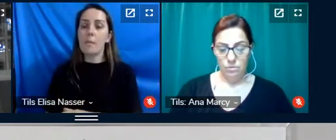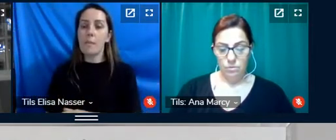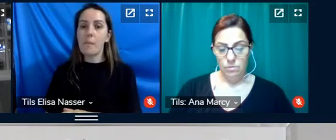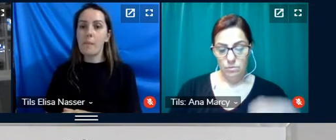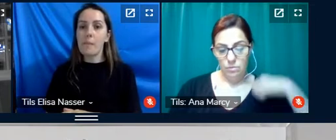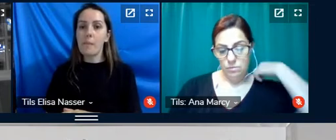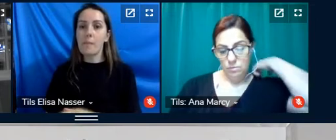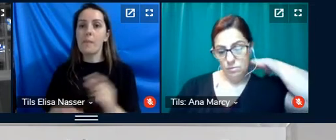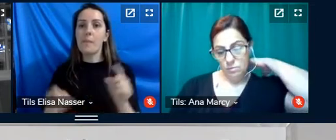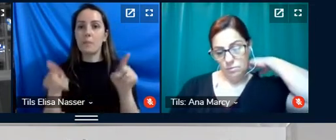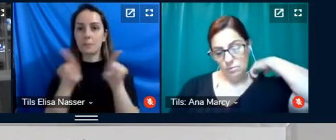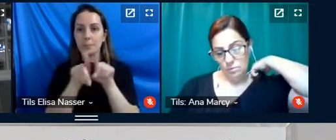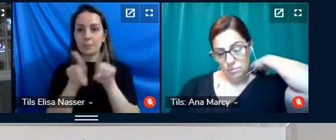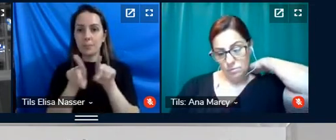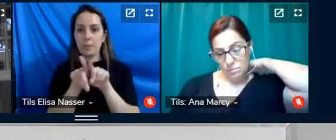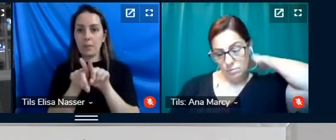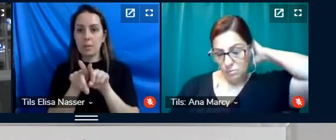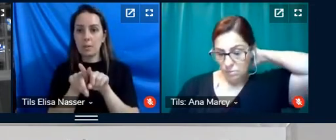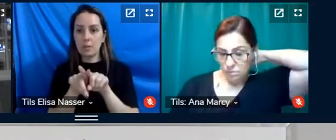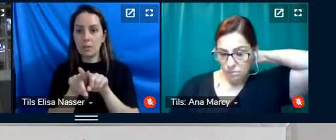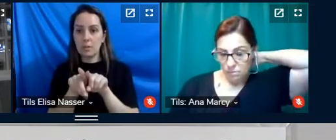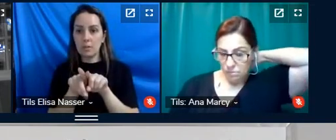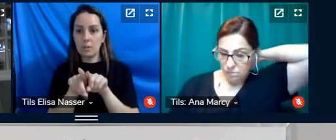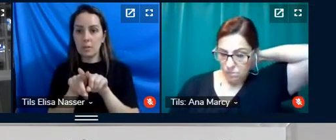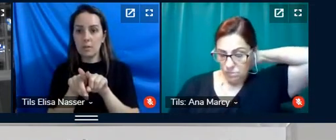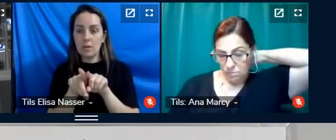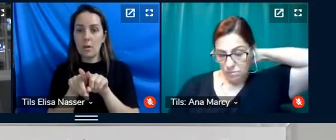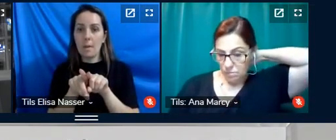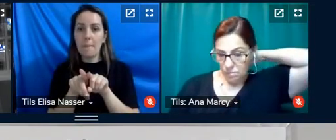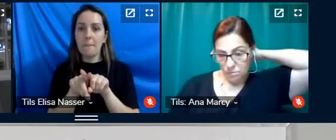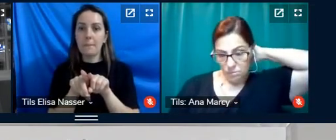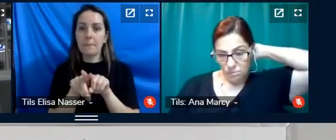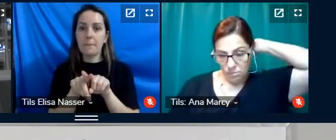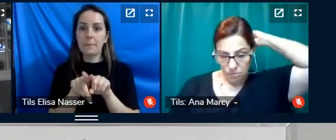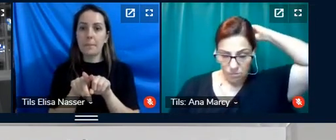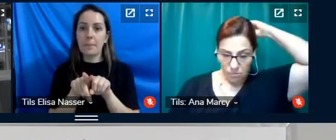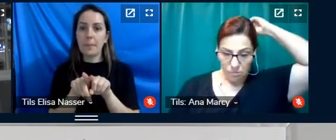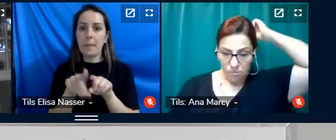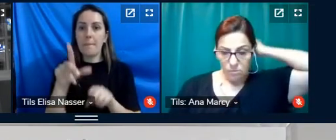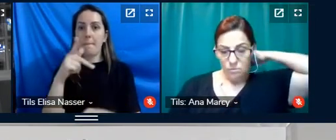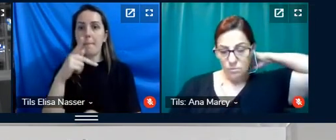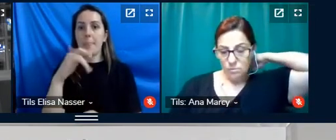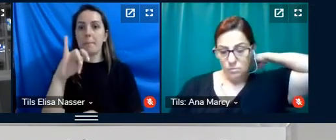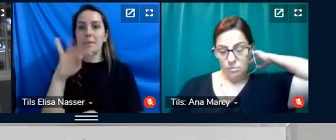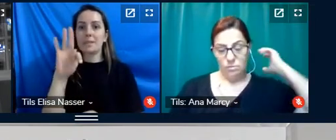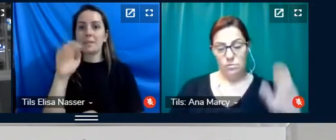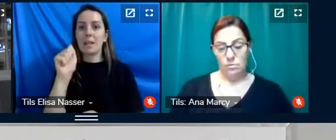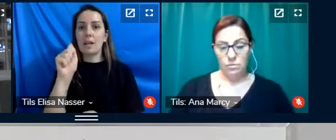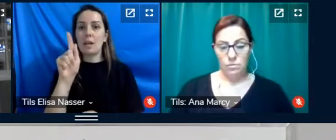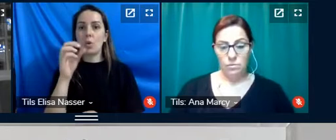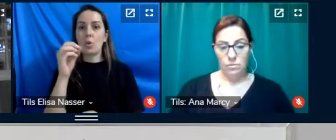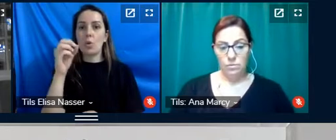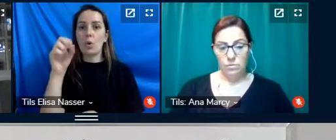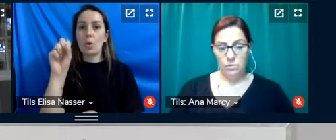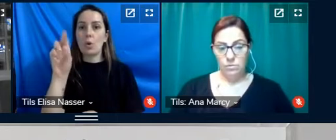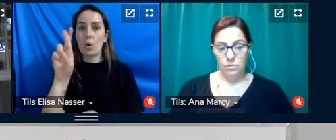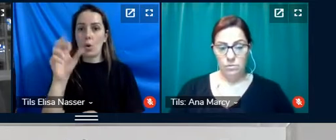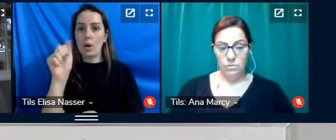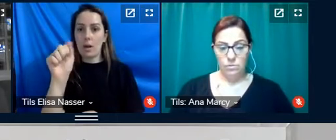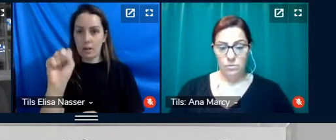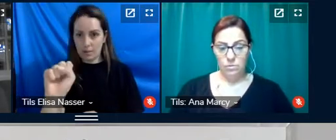E também o famigerado Teorema de Pitágoras, né, que a gente já conhece. Né?